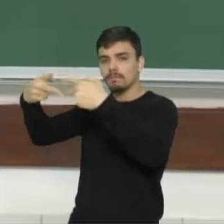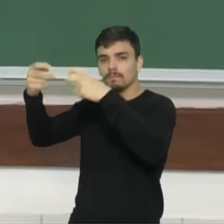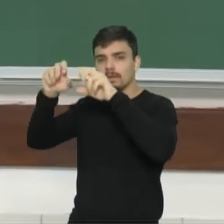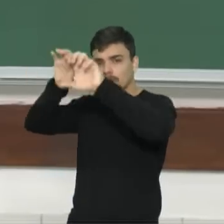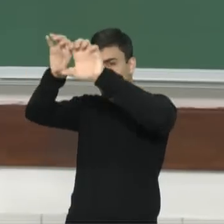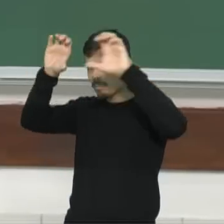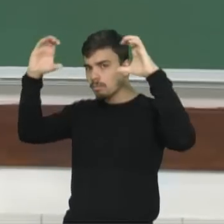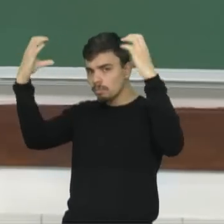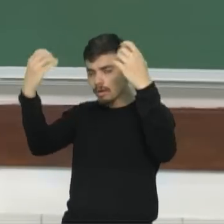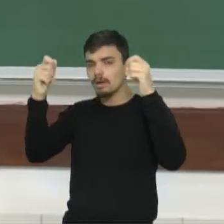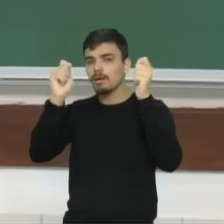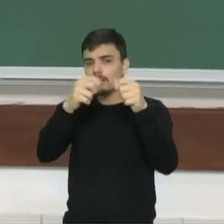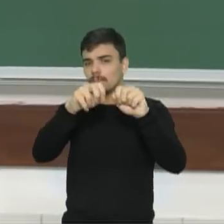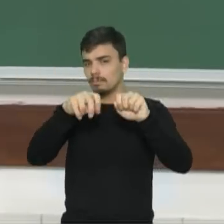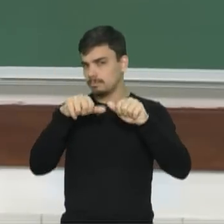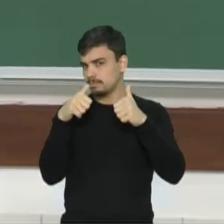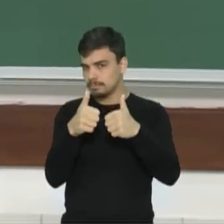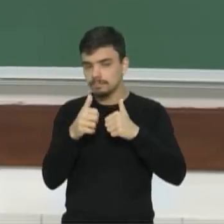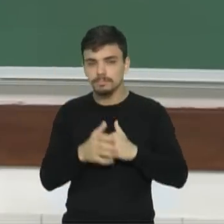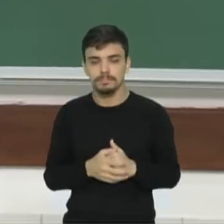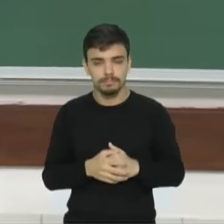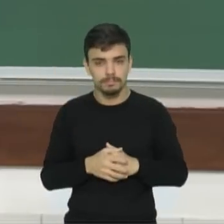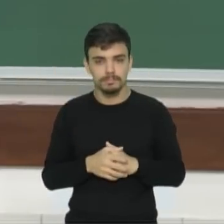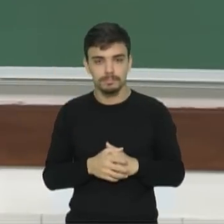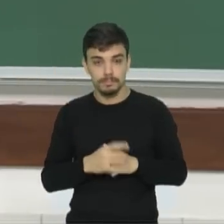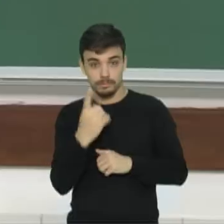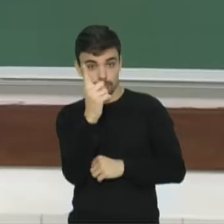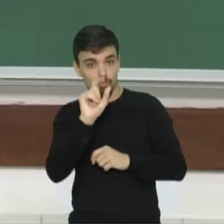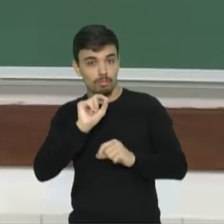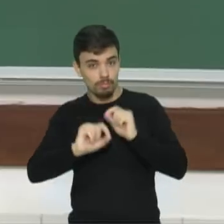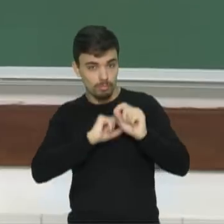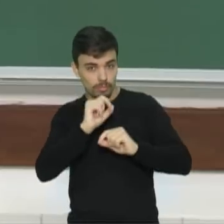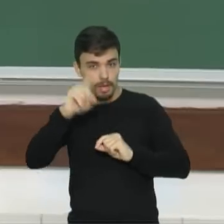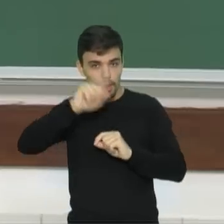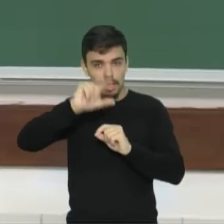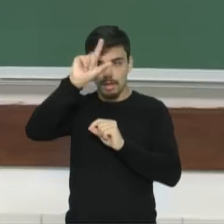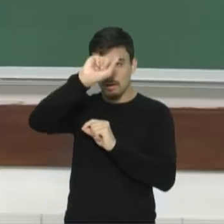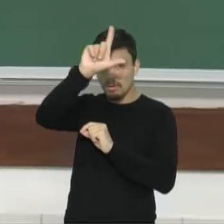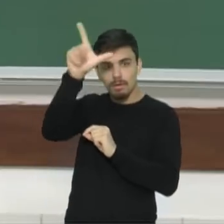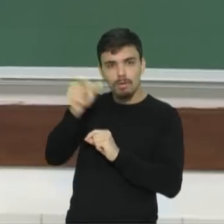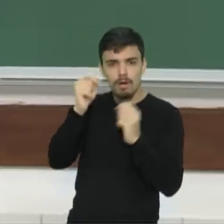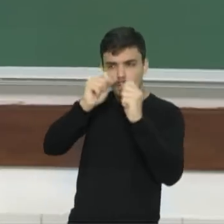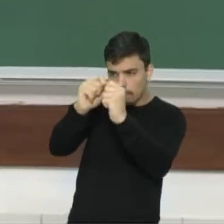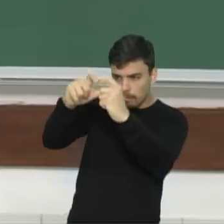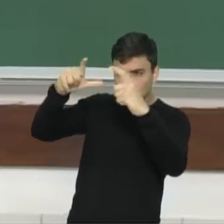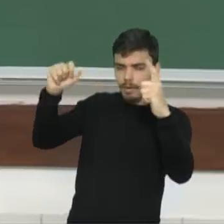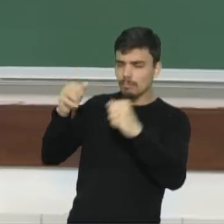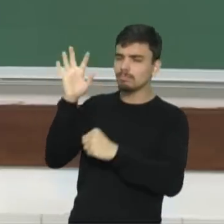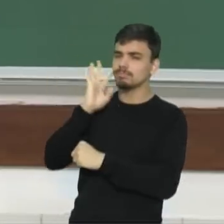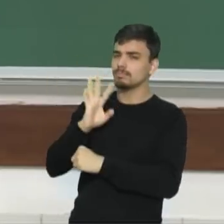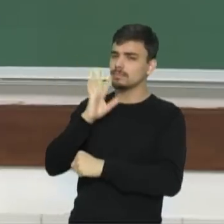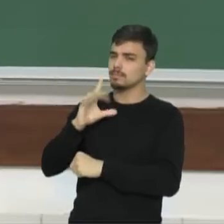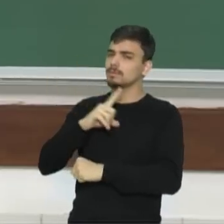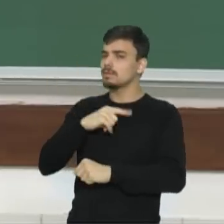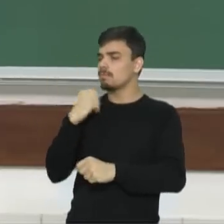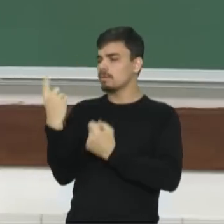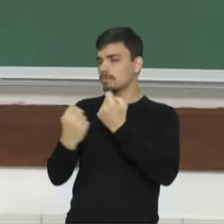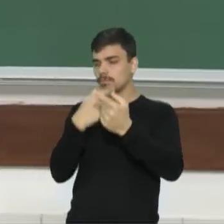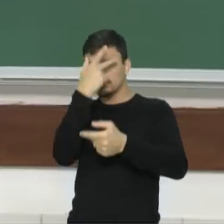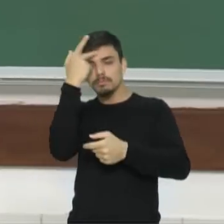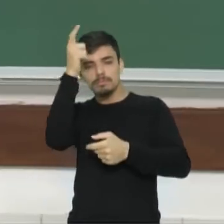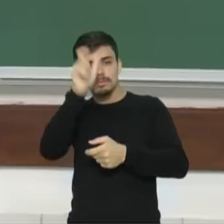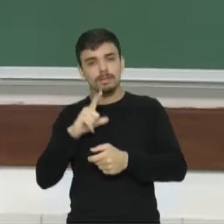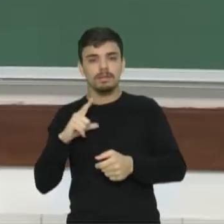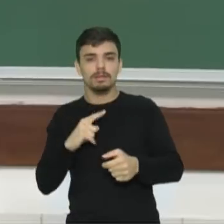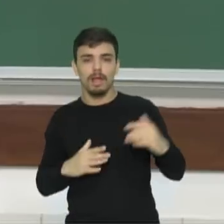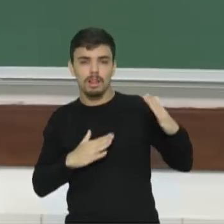público em geral, para observar fenômenos astronômicos. Um deles foi a superlua. Muito legal, fui lá, tinham várias pessoas, o evento tem limite